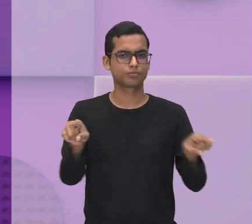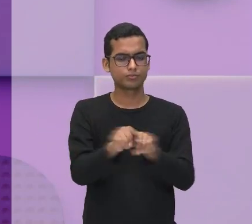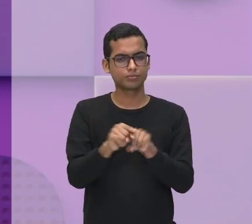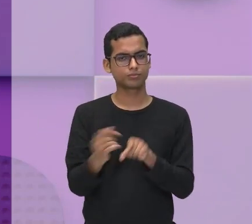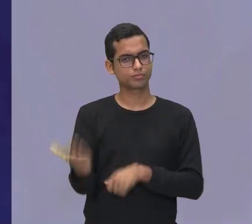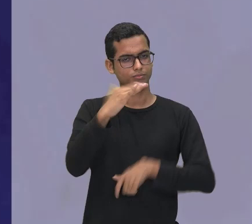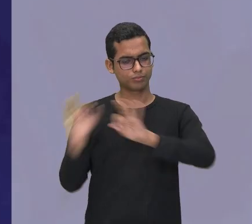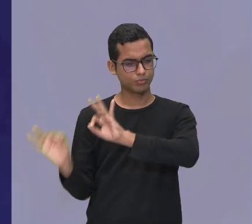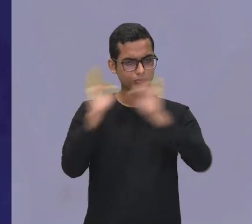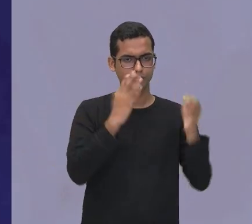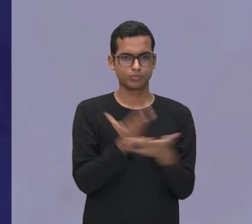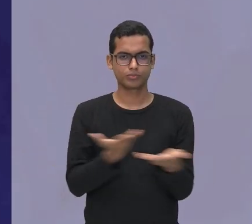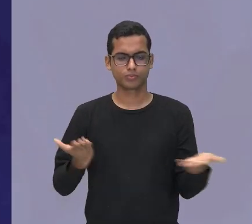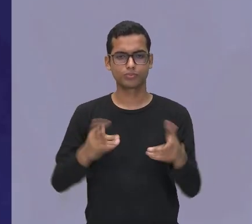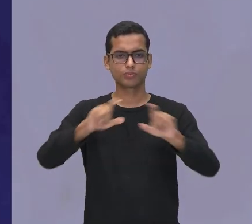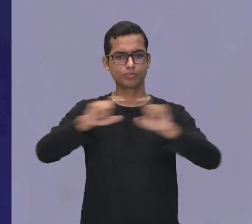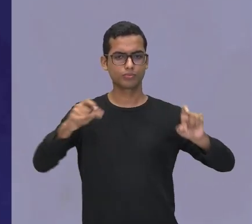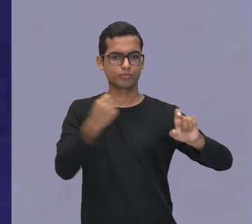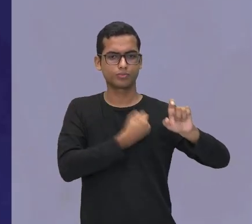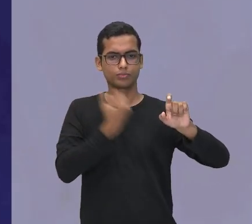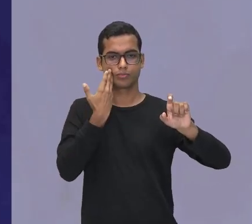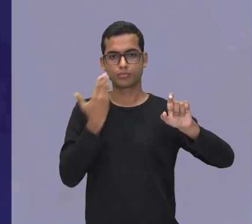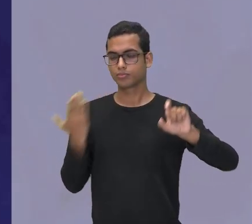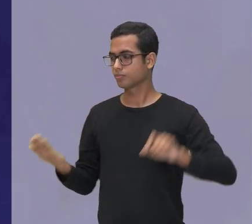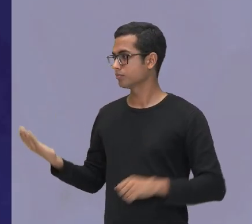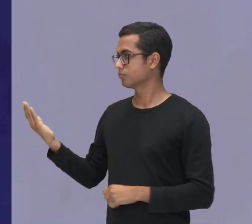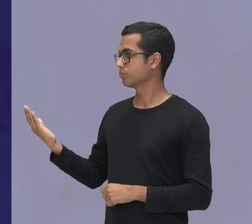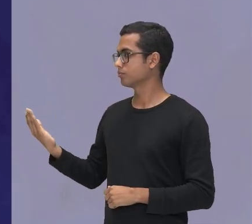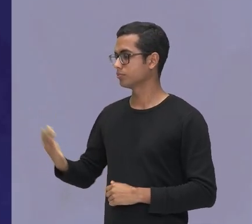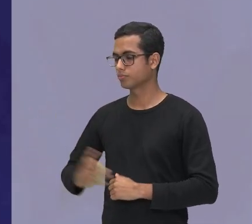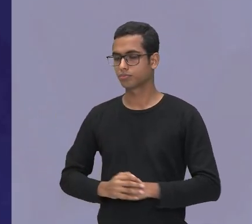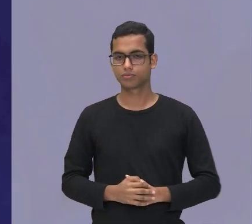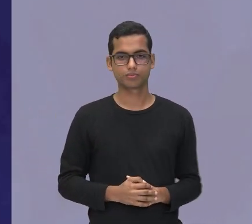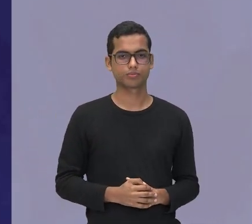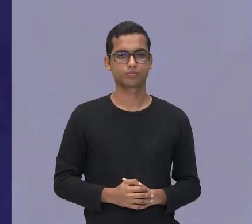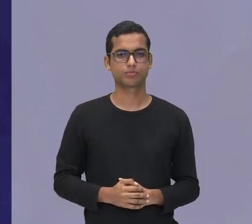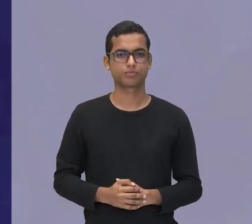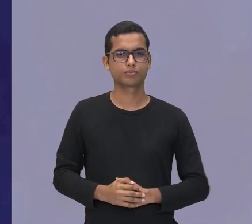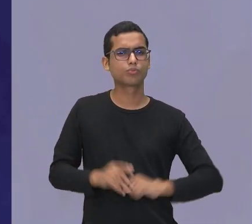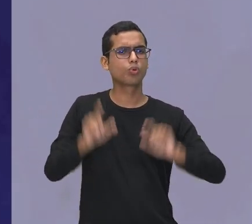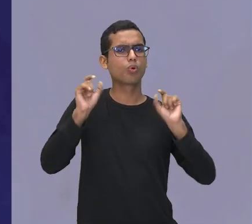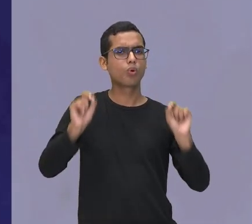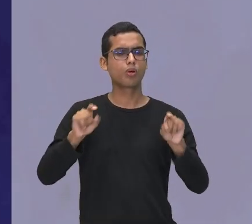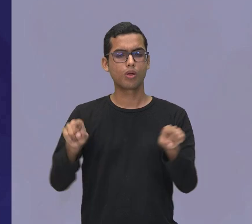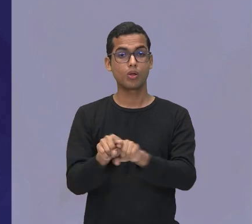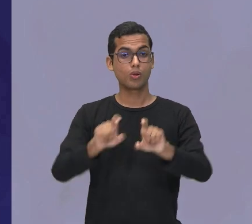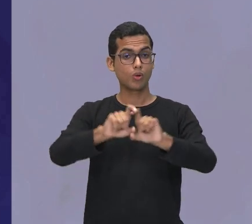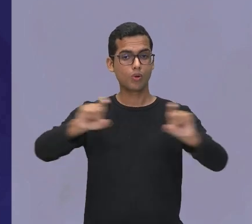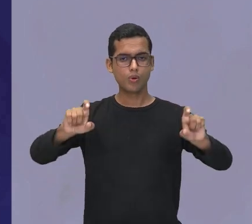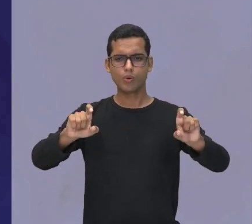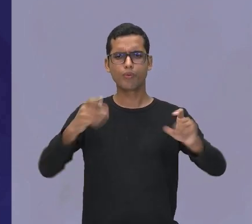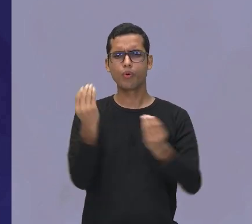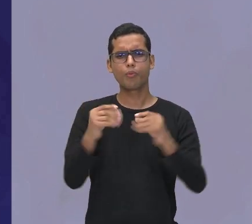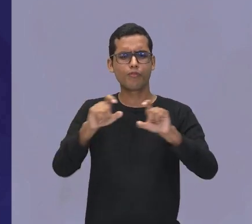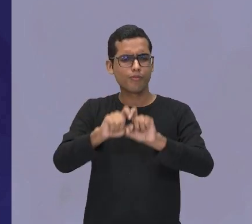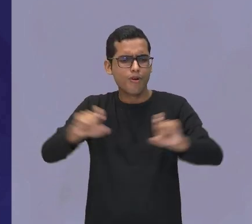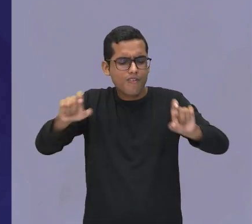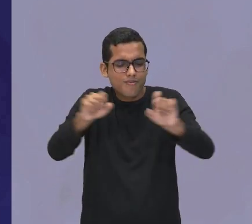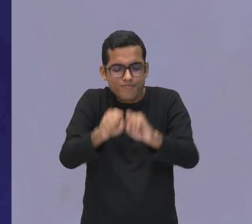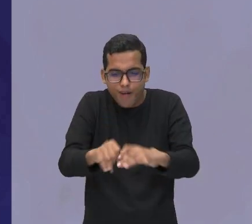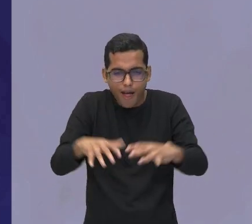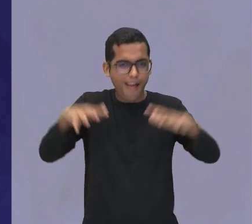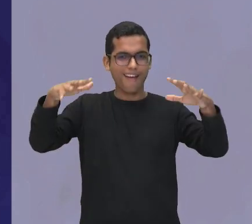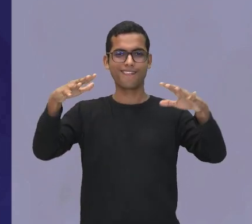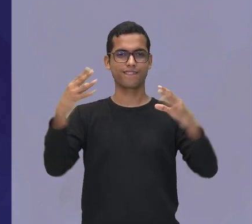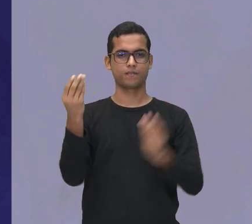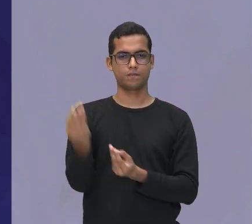comigo que expressão numérica nada mais é do que uma fórmula mágica. Olha só, imagina